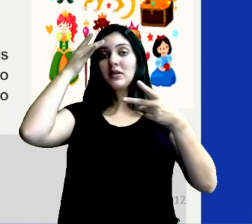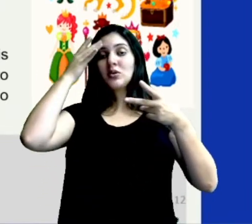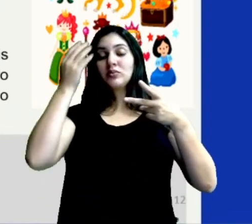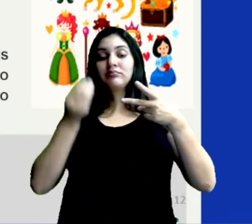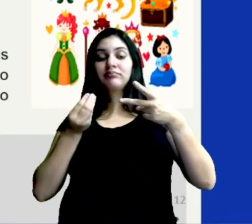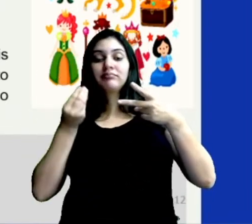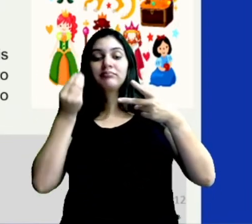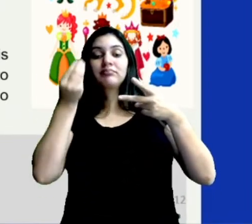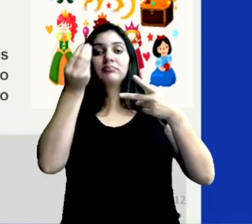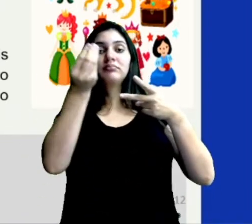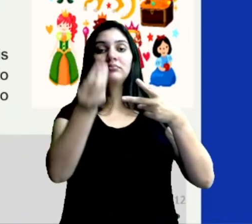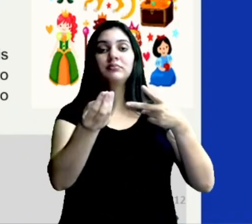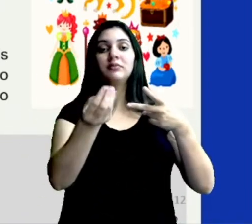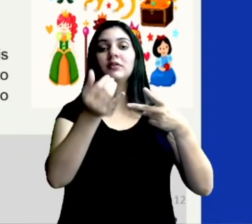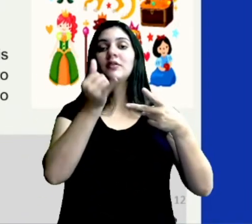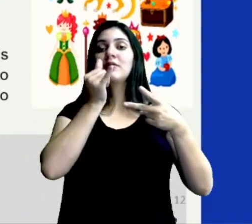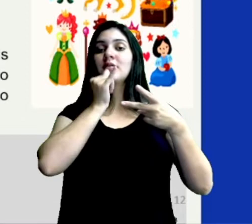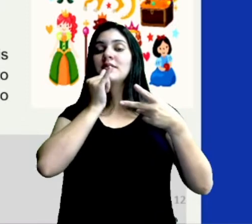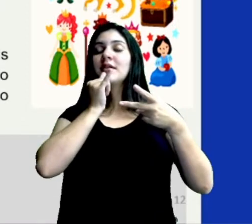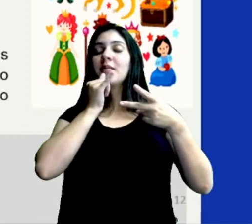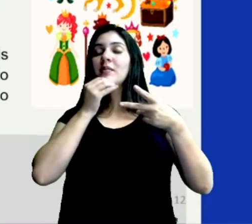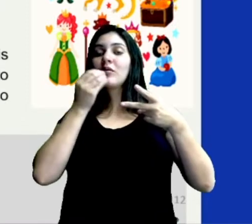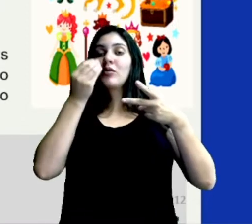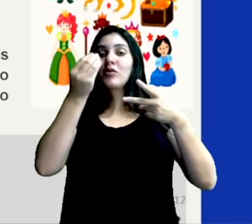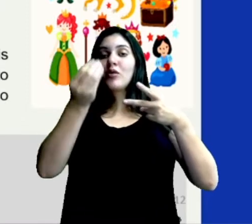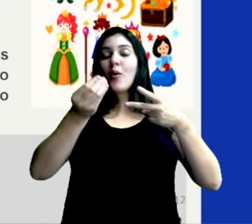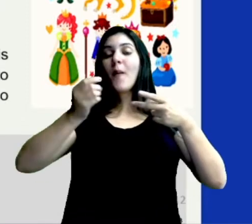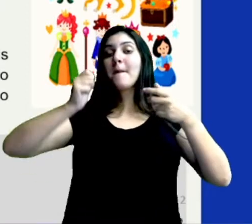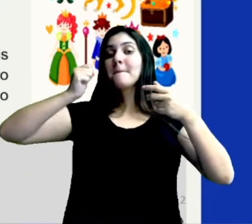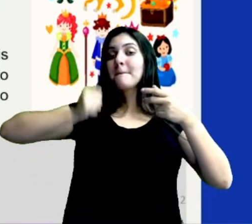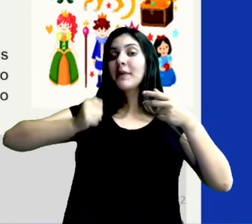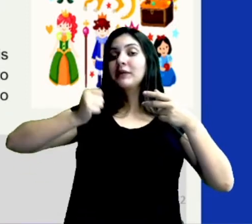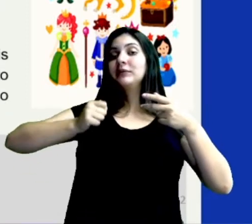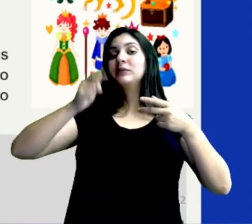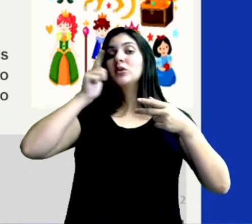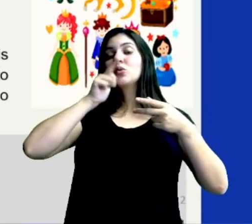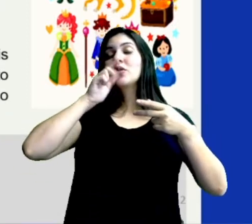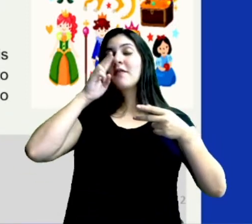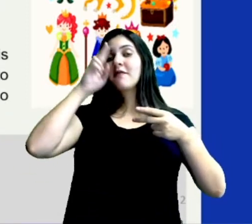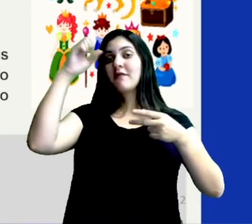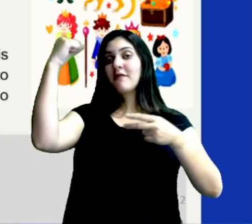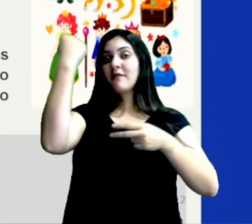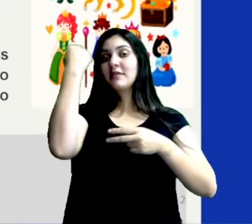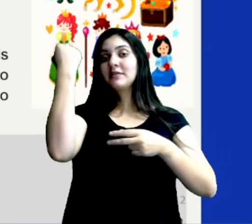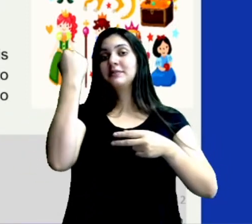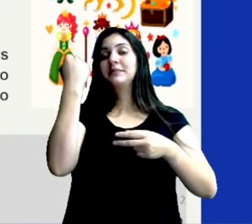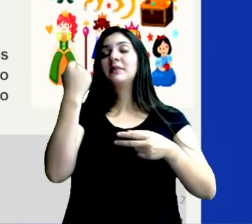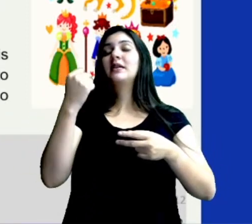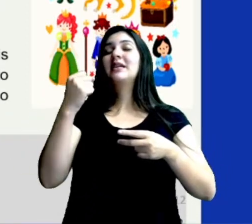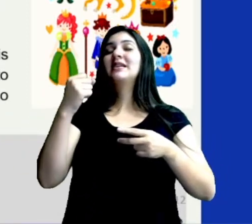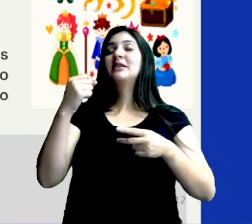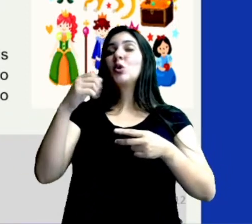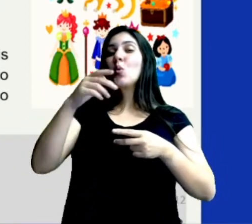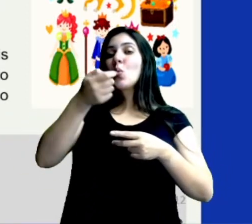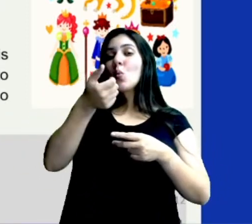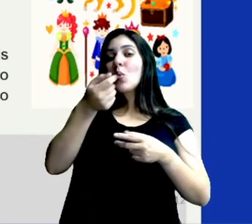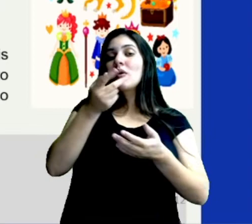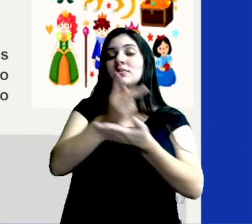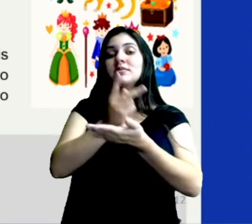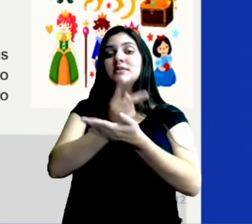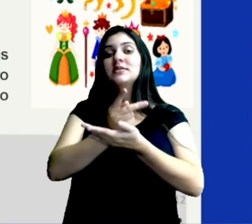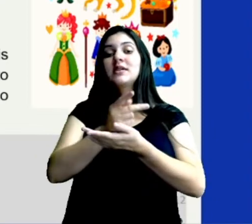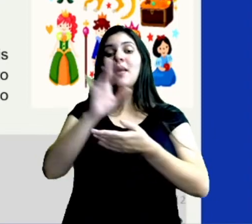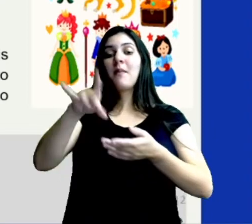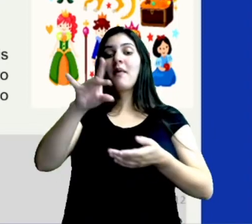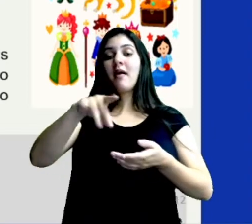magia para que o herói consiga vencer seus obstáculos. Em geral, é a fada madrinha, tá bom? Por isso que é conto